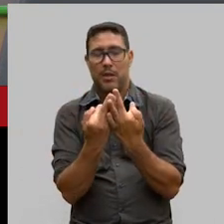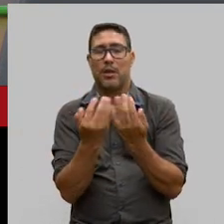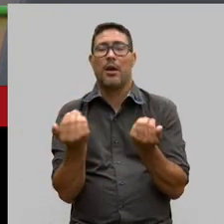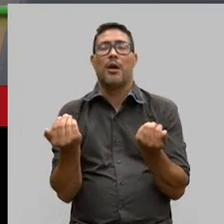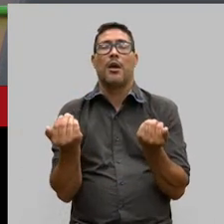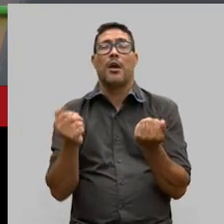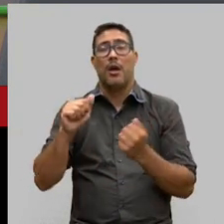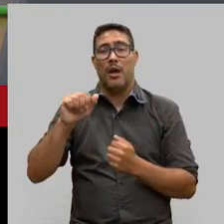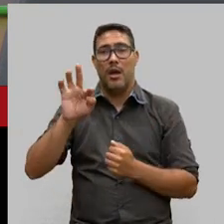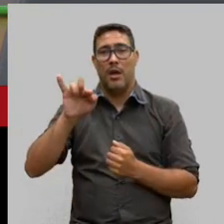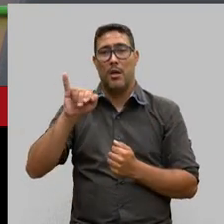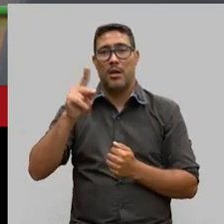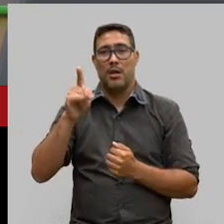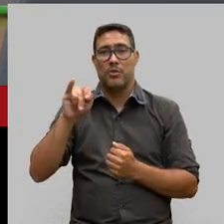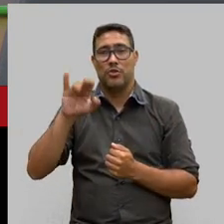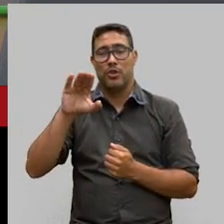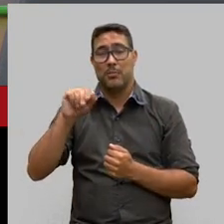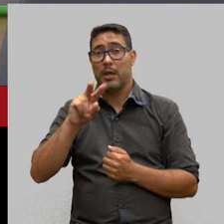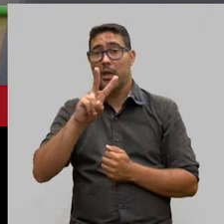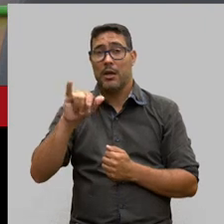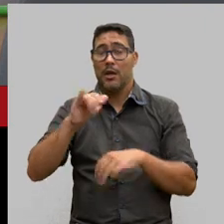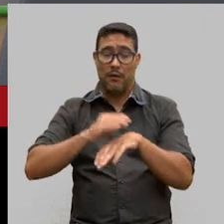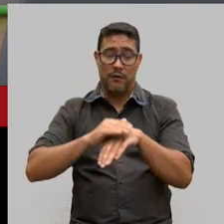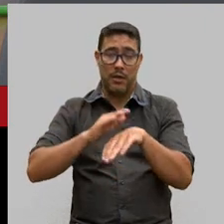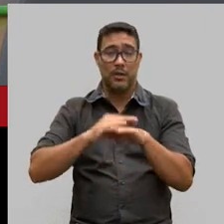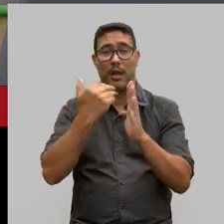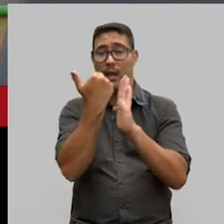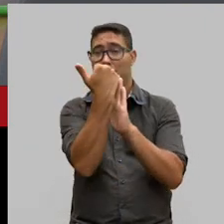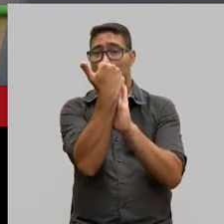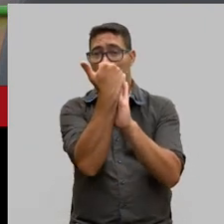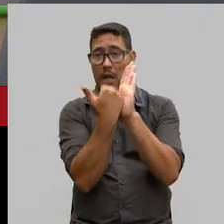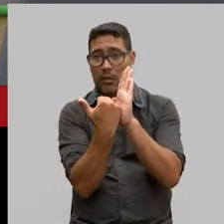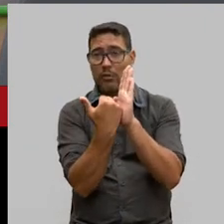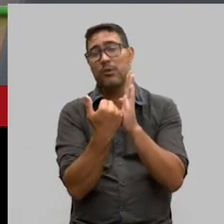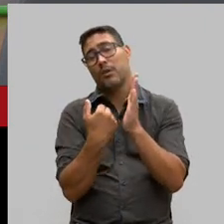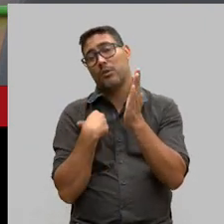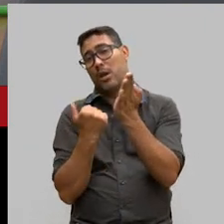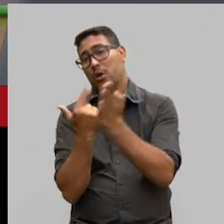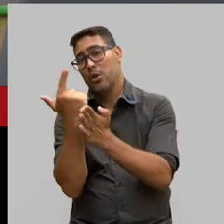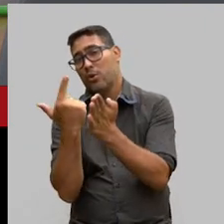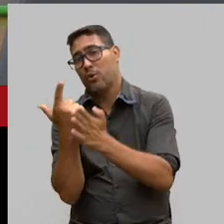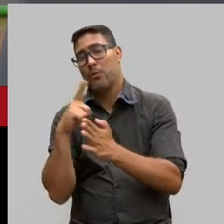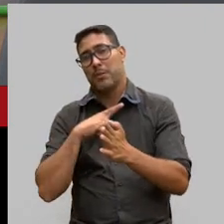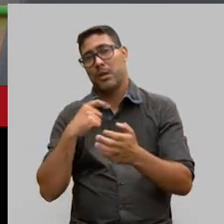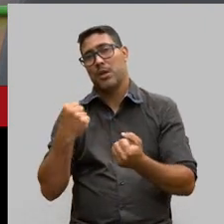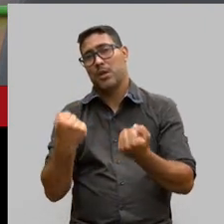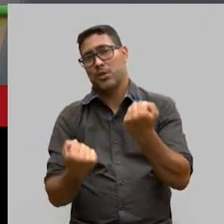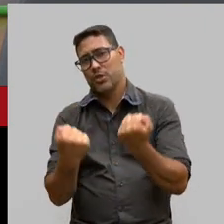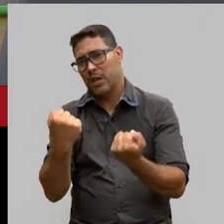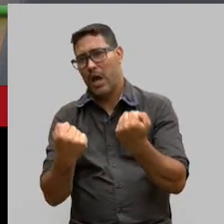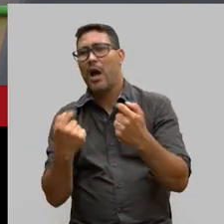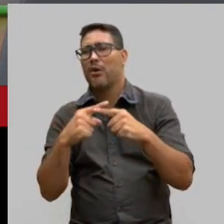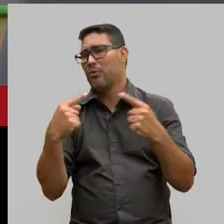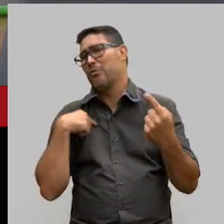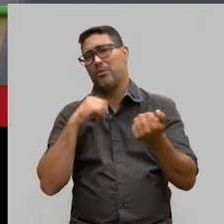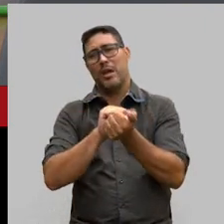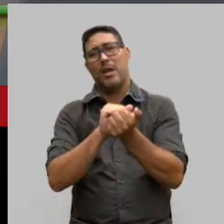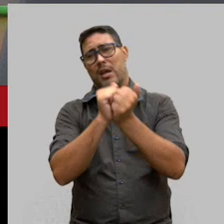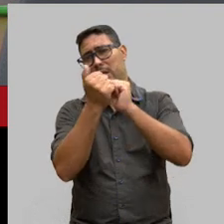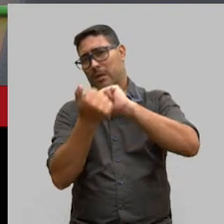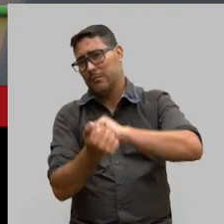redução por exemplo de compras de carros todo adaptado sem nenhum tributação viu Cristiano então